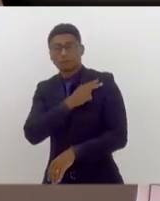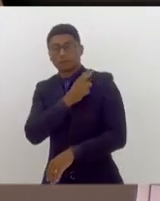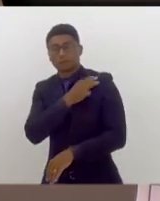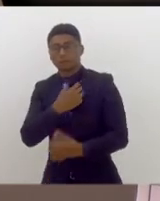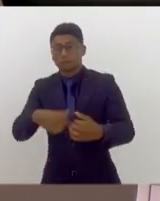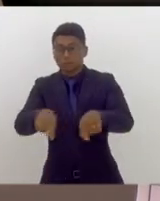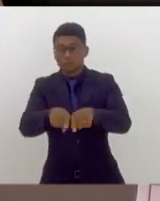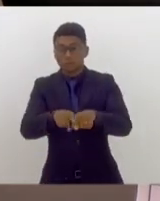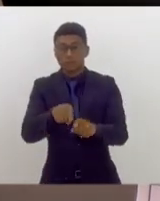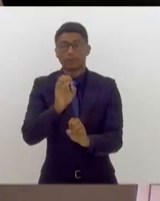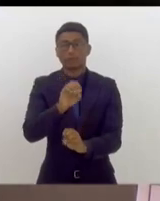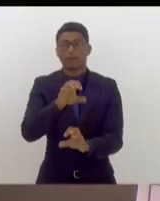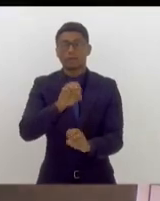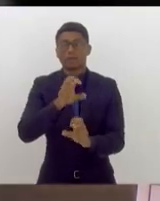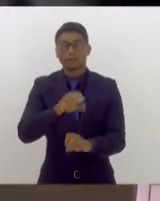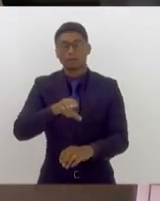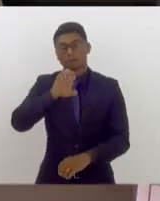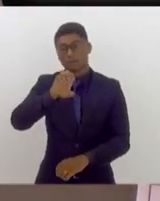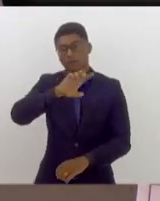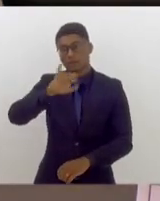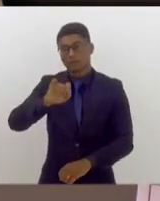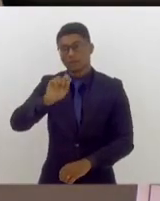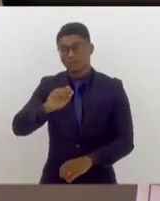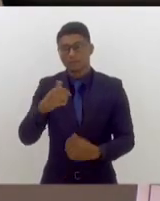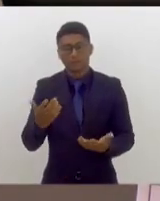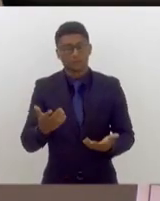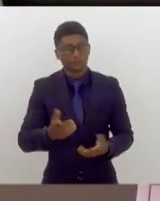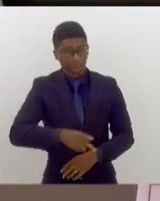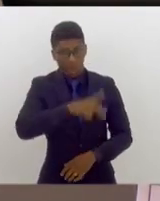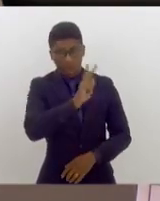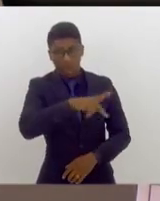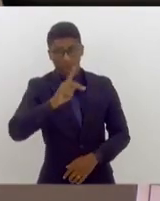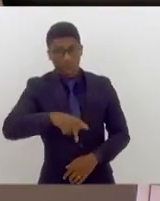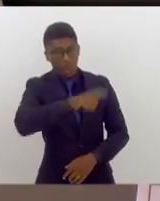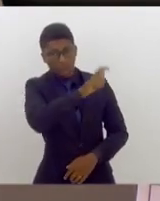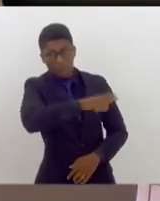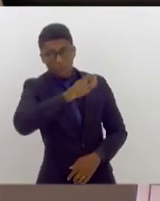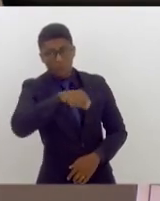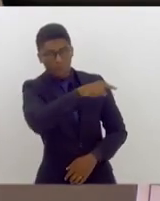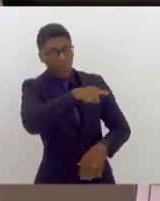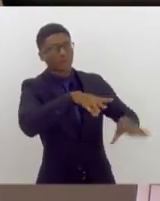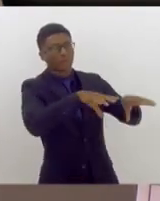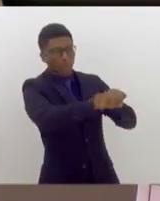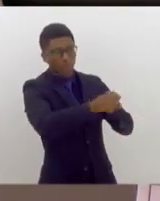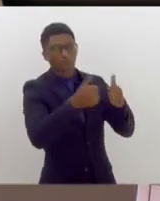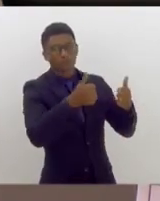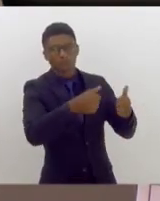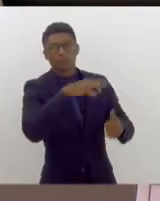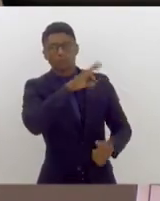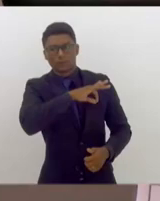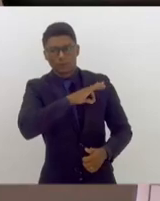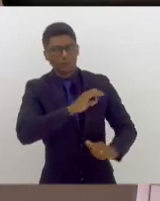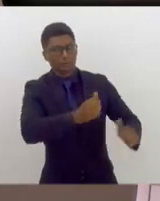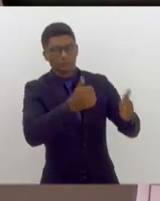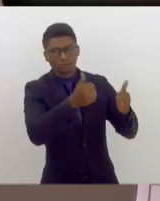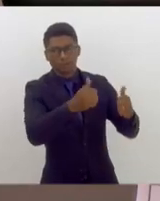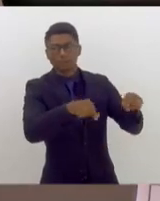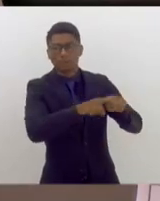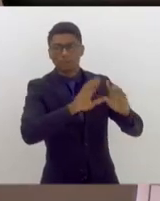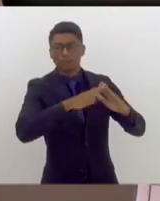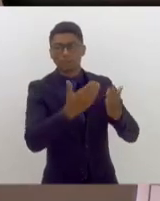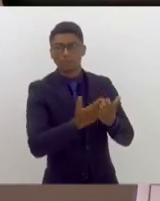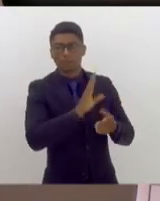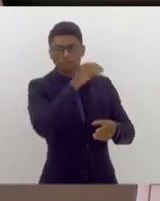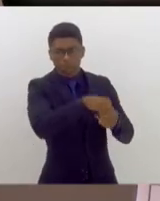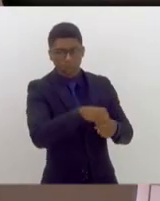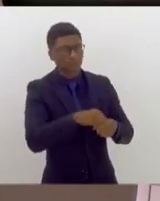de jovens e adultos, com professores, com formação, com remuneração adequada, com uma escola que faça